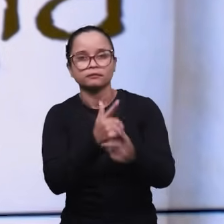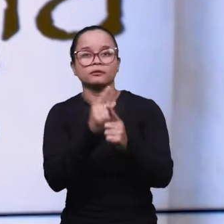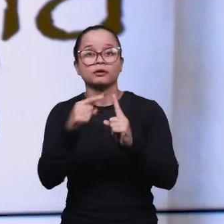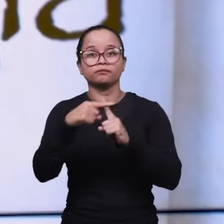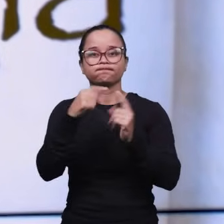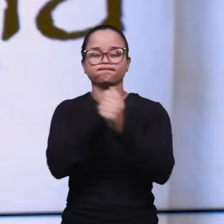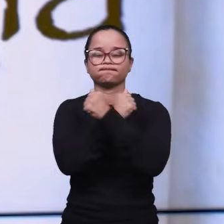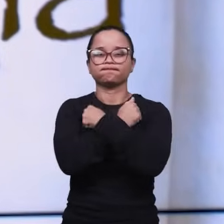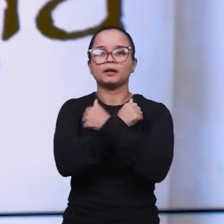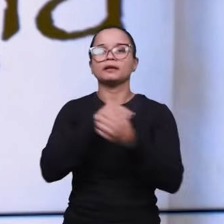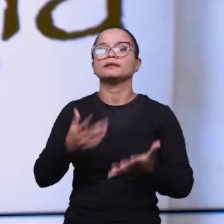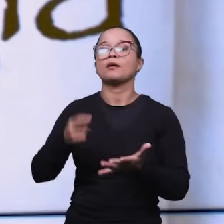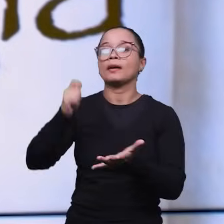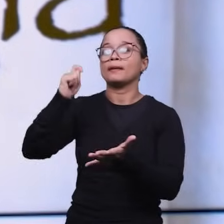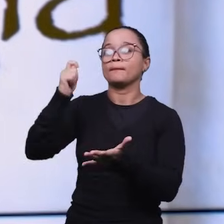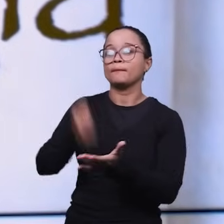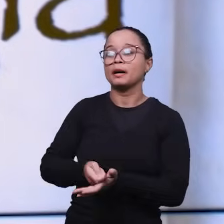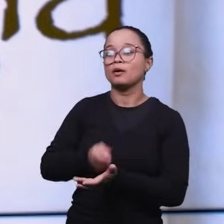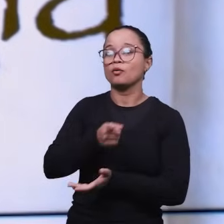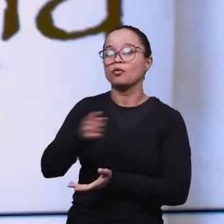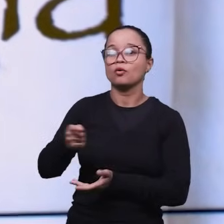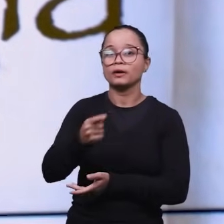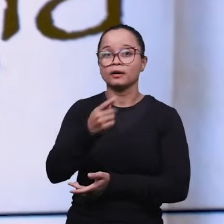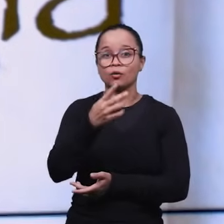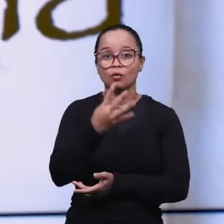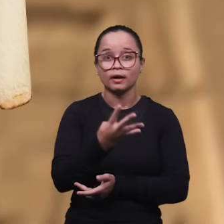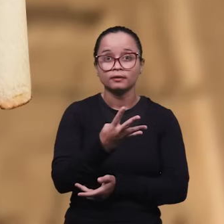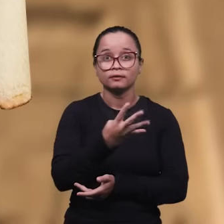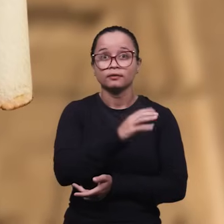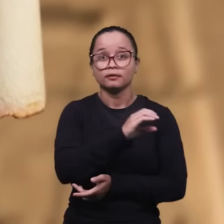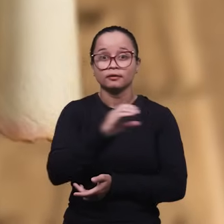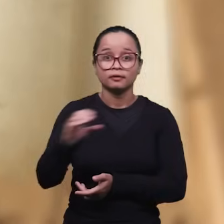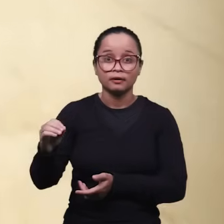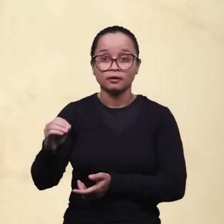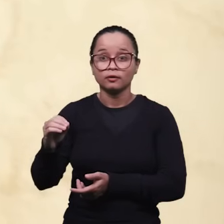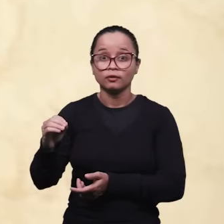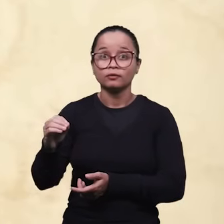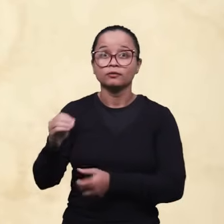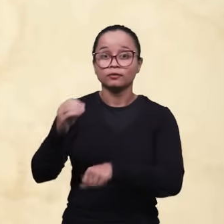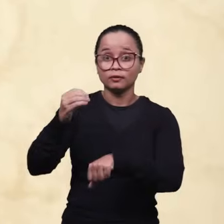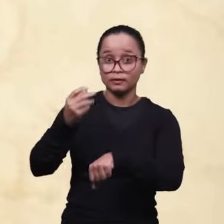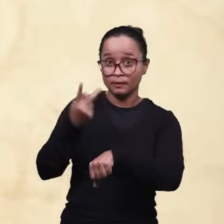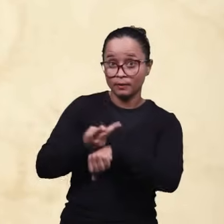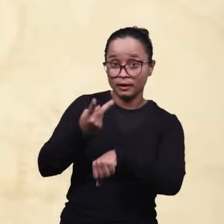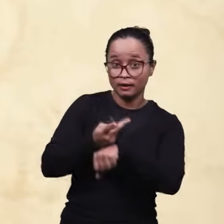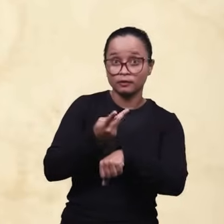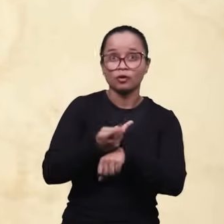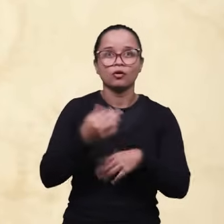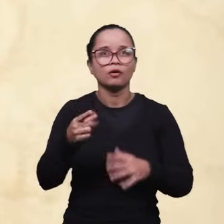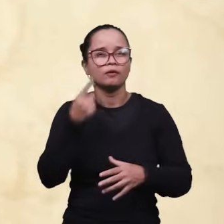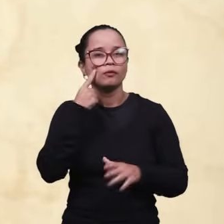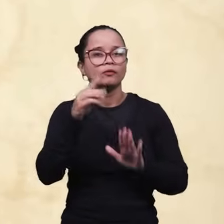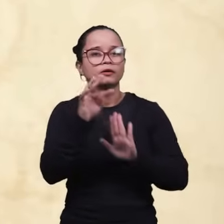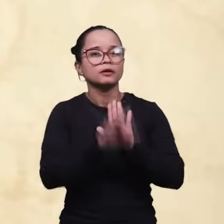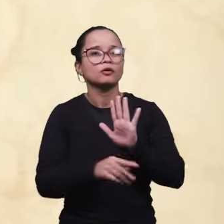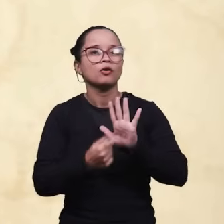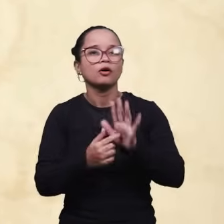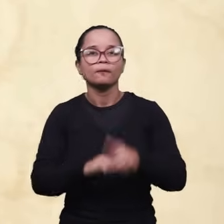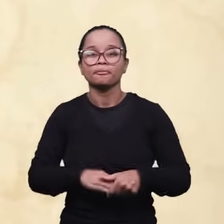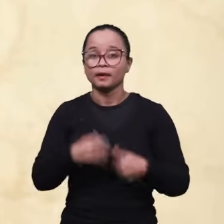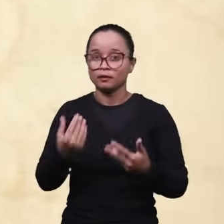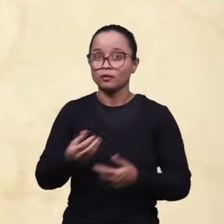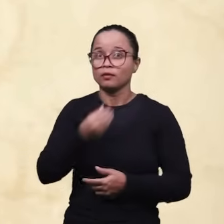heteu, 400 ciclos de prata. Vamos ler esse texto. E respondeu Efrom a